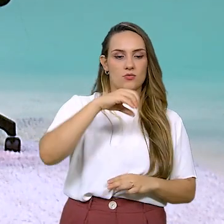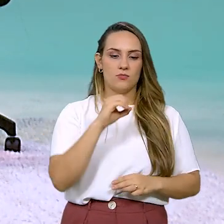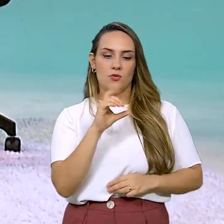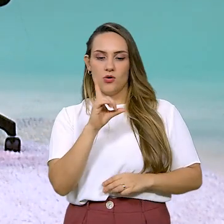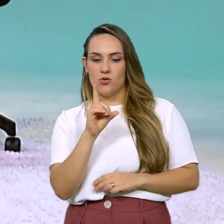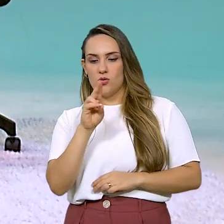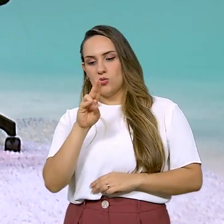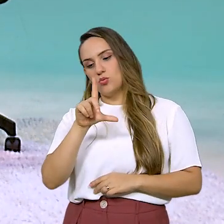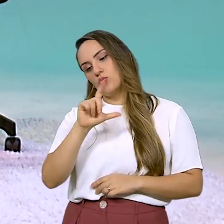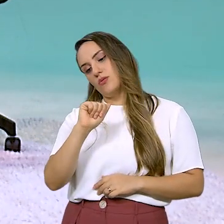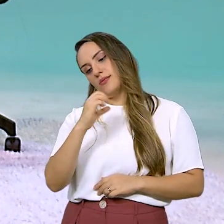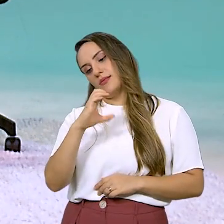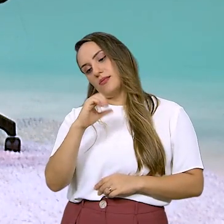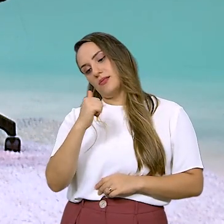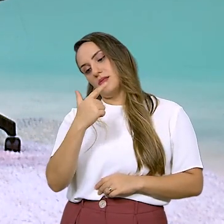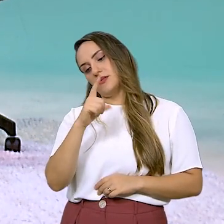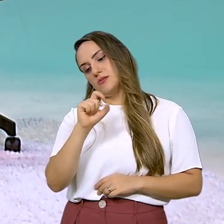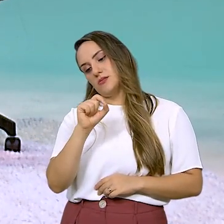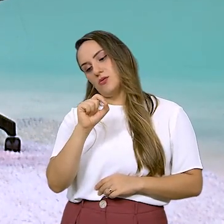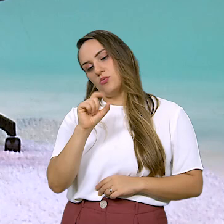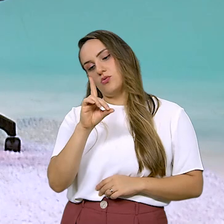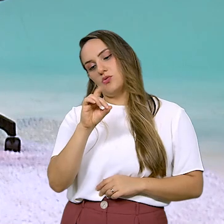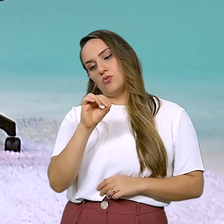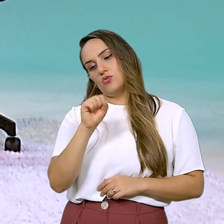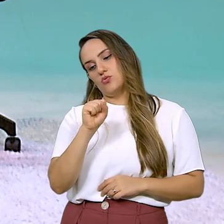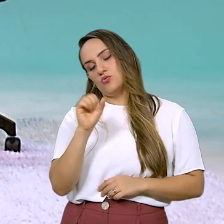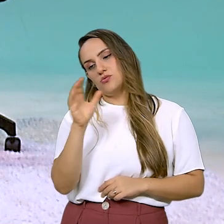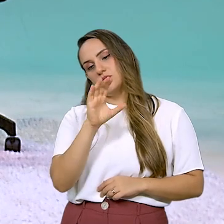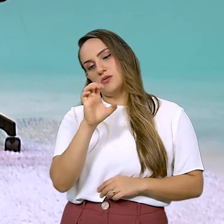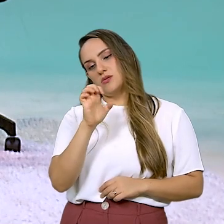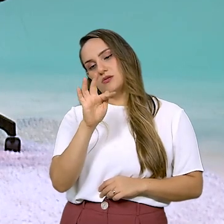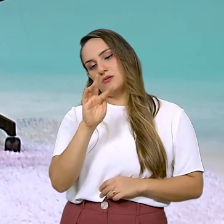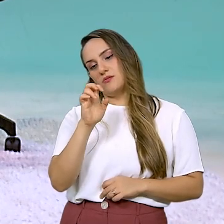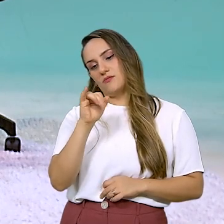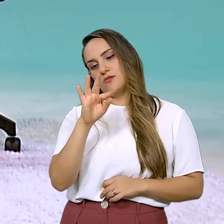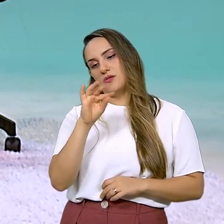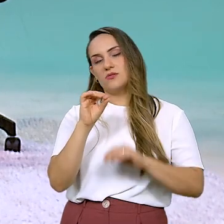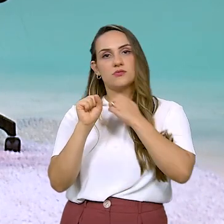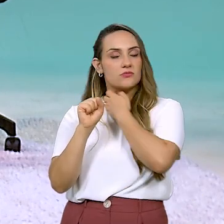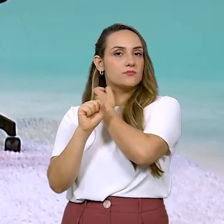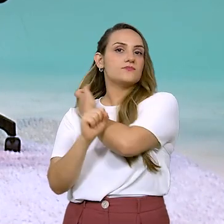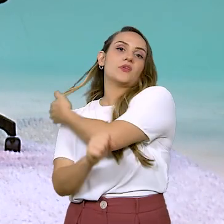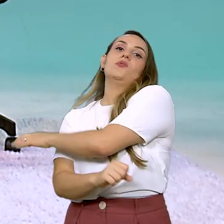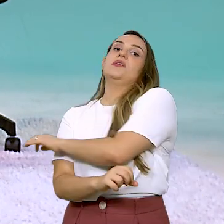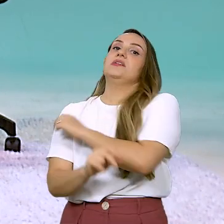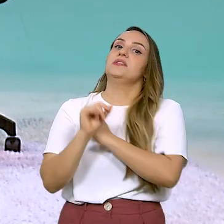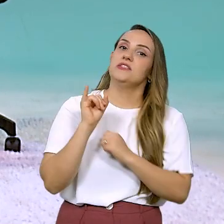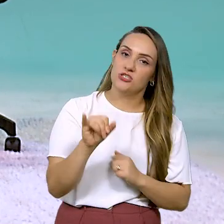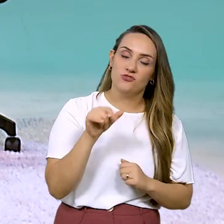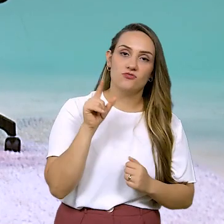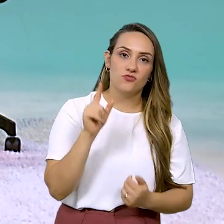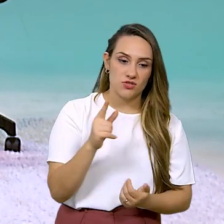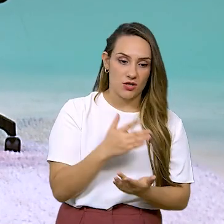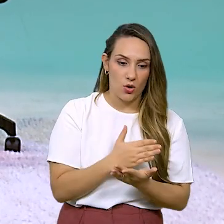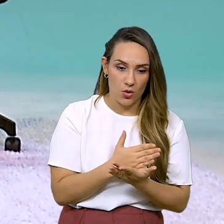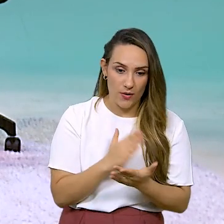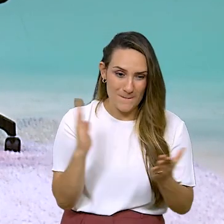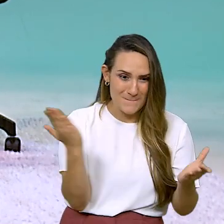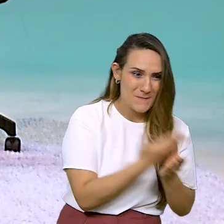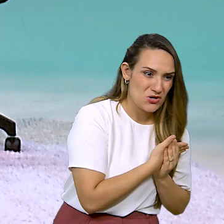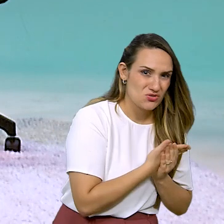modulação dos efeitos. O que é isso? A modulação dos efeitos foi o seguinte: quem havia entrado com ações até o ano